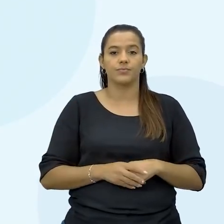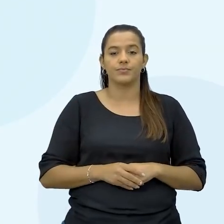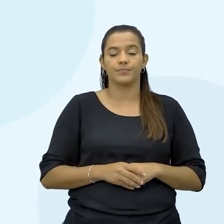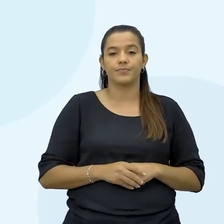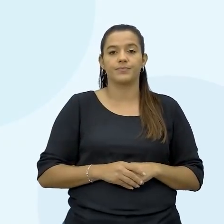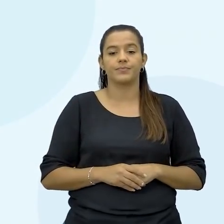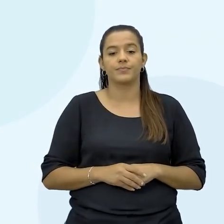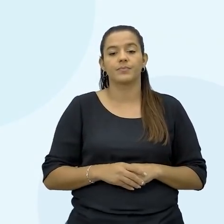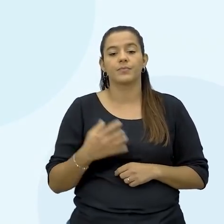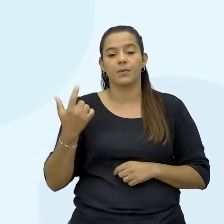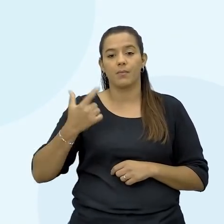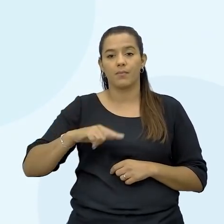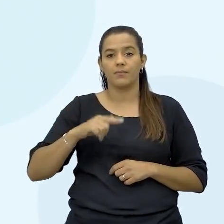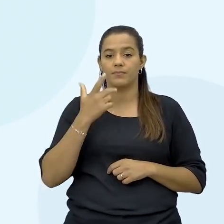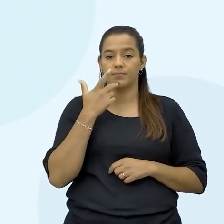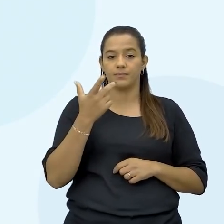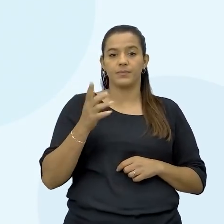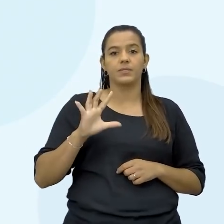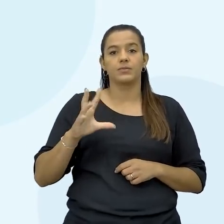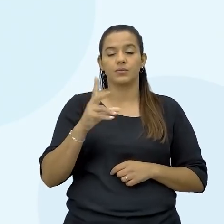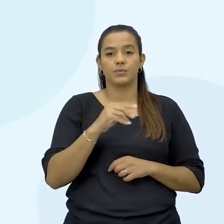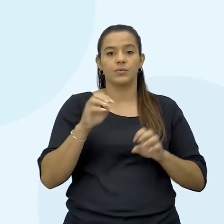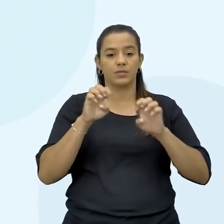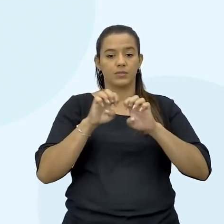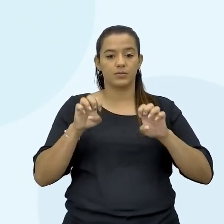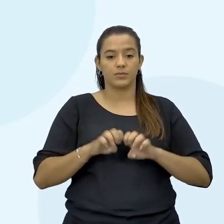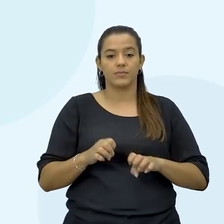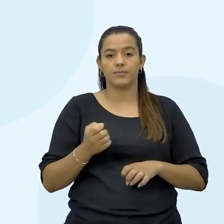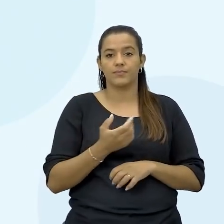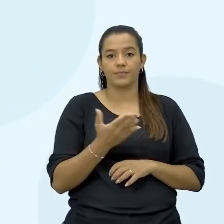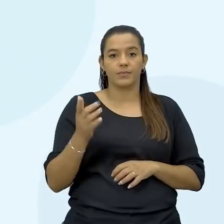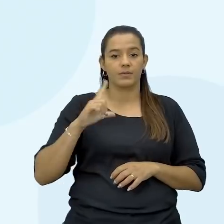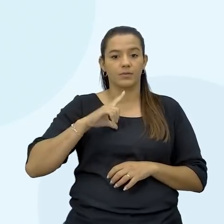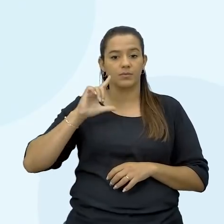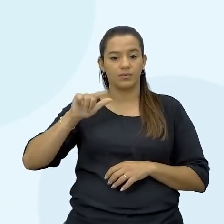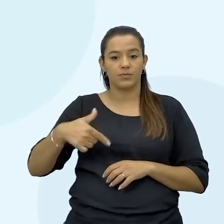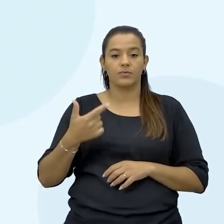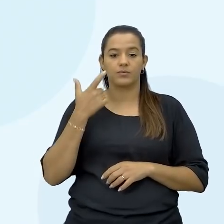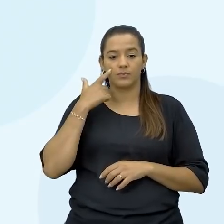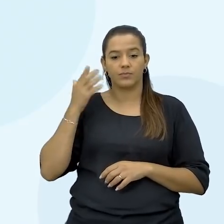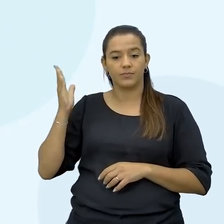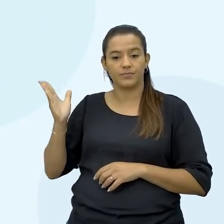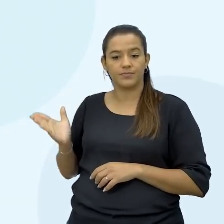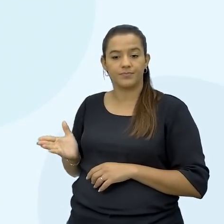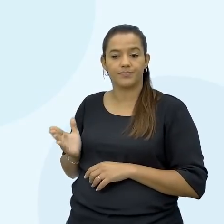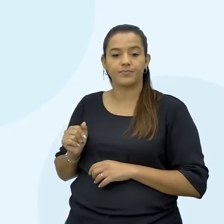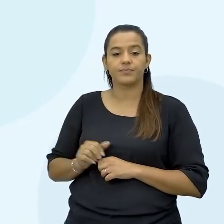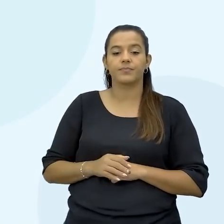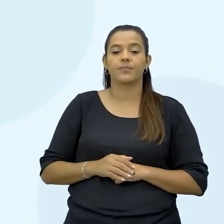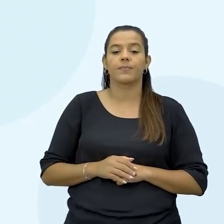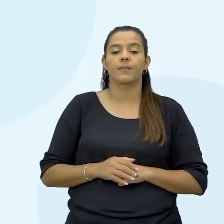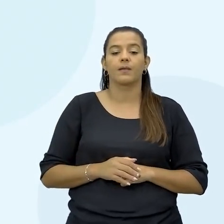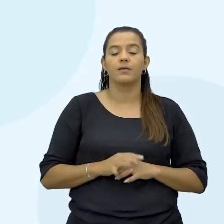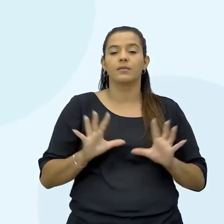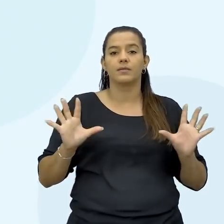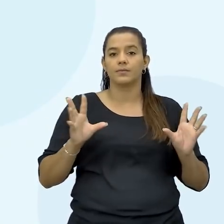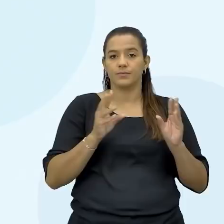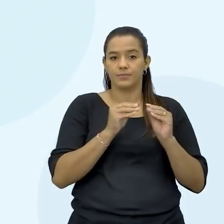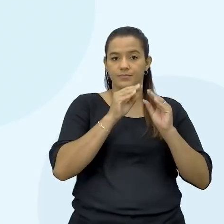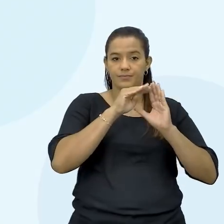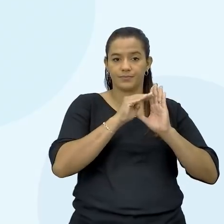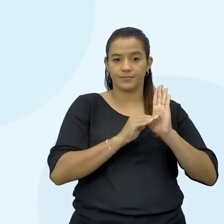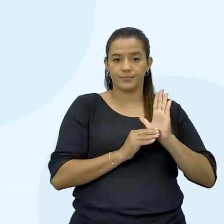um pouquinho mais sobre o mapa, a estrutura, vocês podem olhar no próximo slide, por favor. Aqui nós temos o sumário